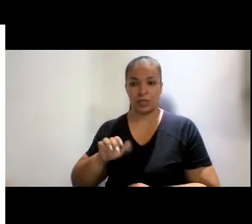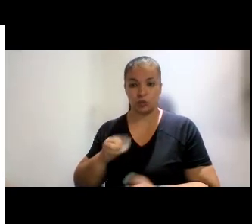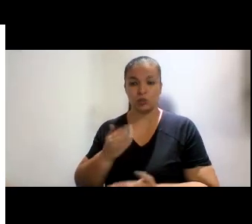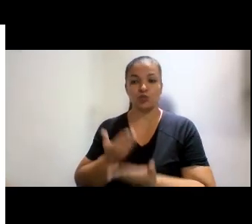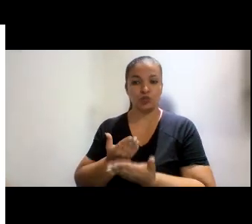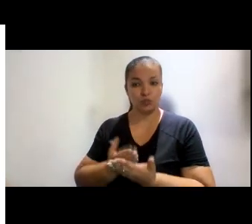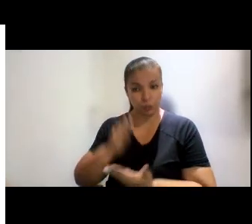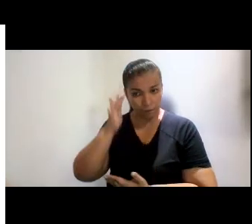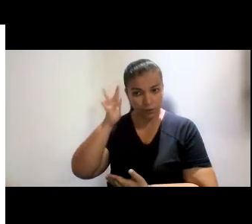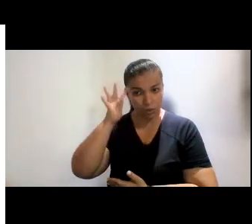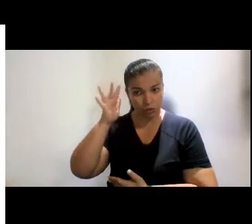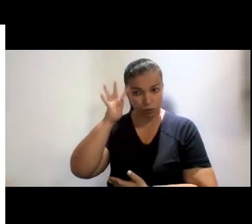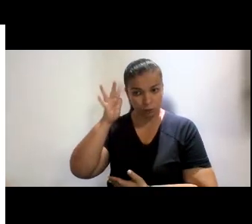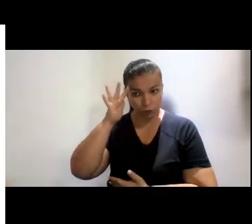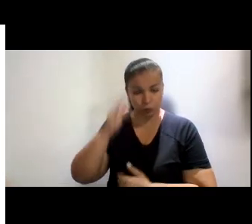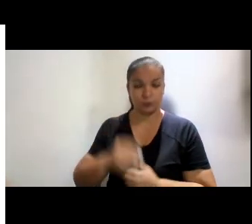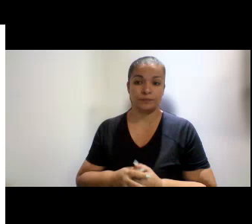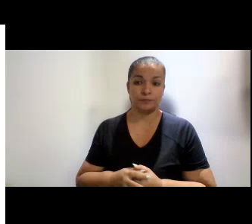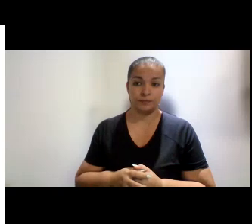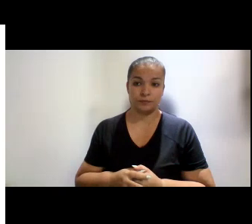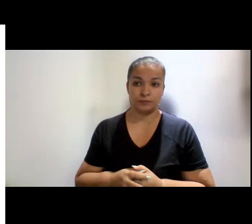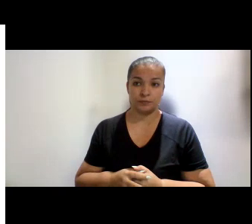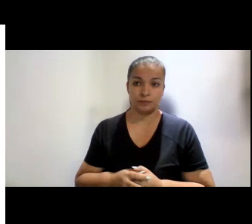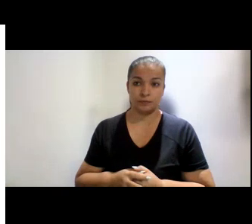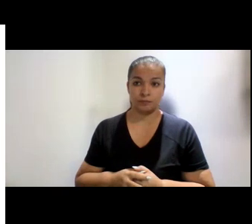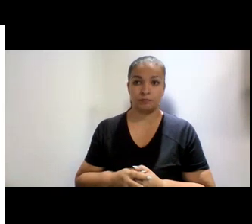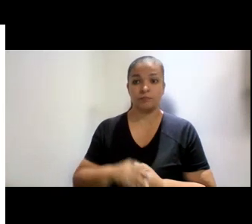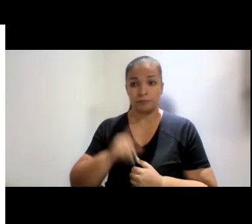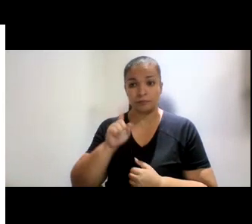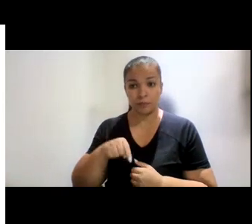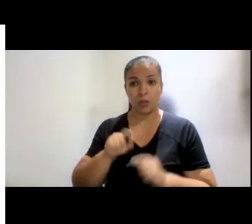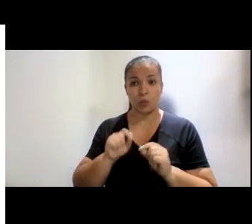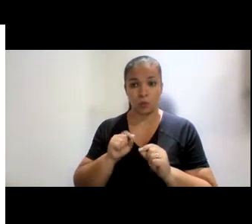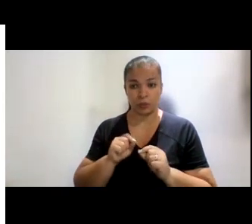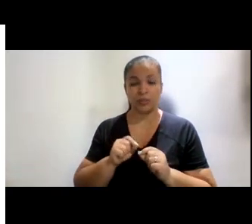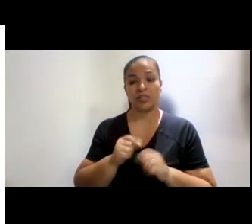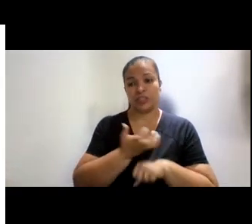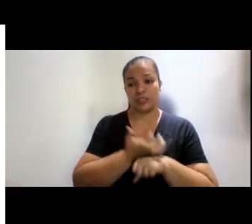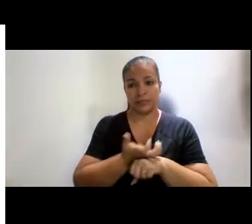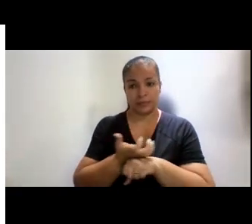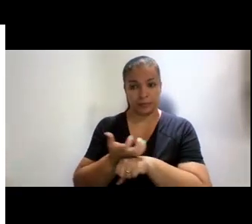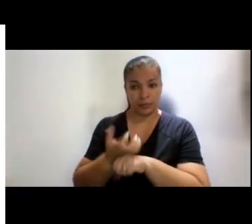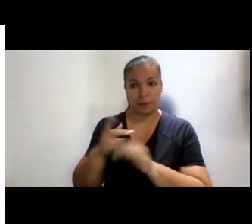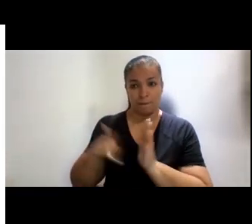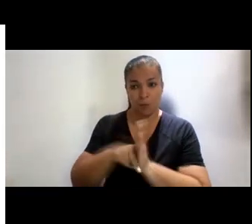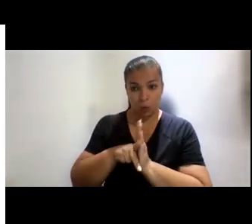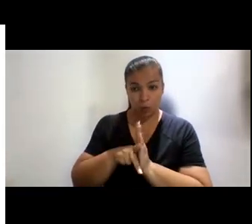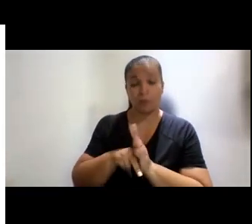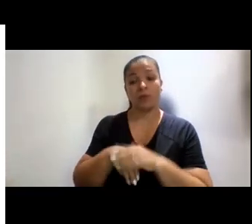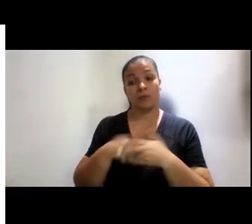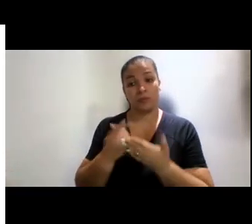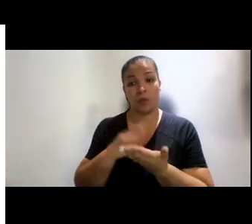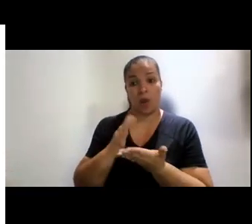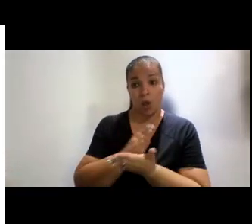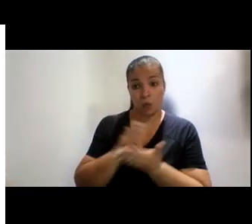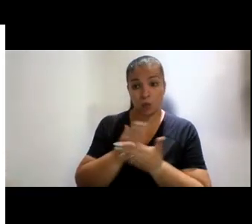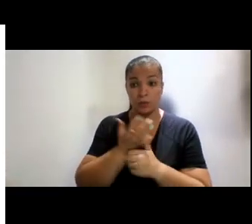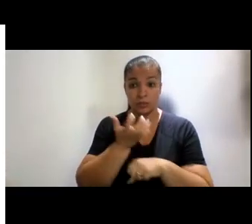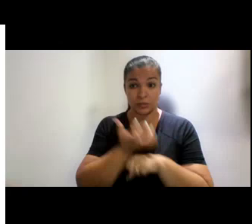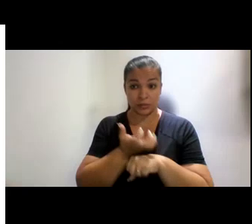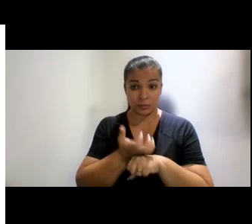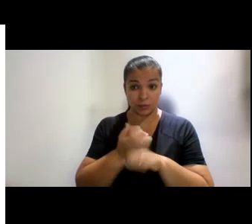certo? São, né, os nossos blocos de disciplinas. Então, algumas disciplinas vão acabando e